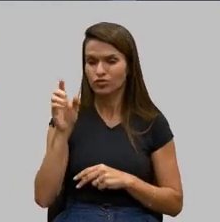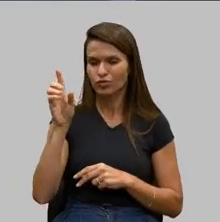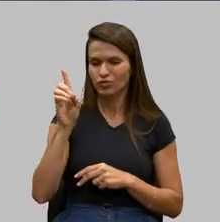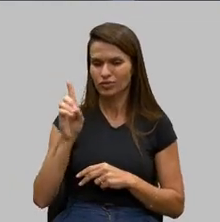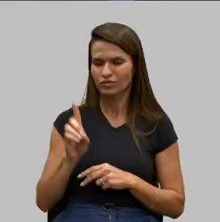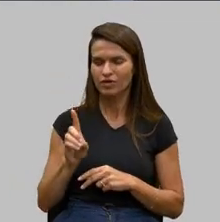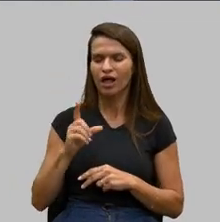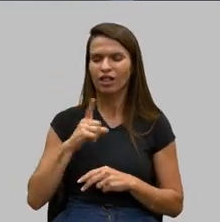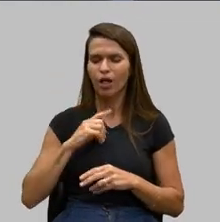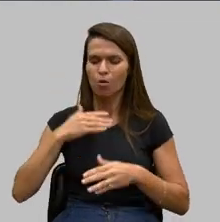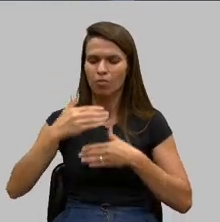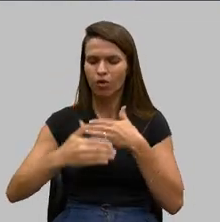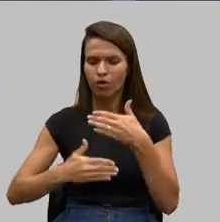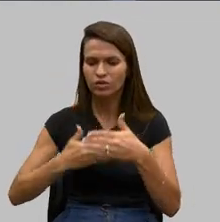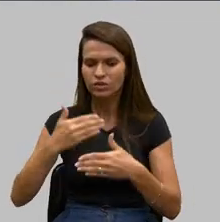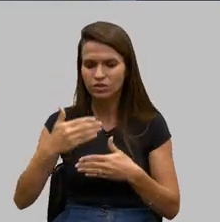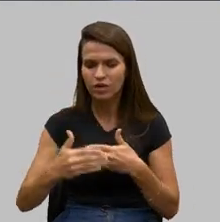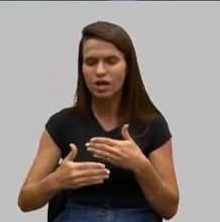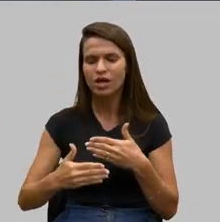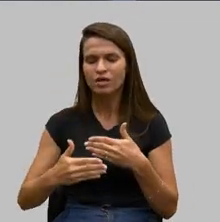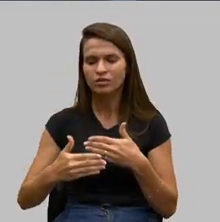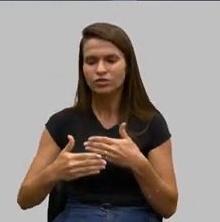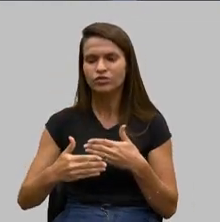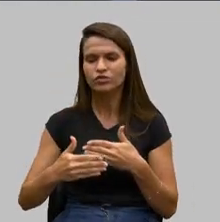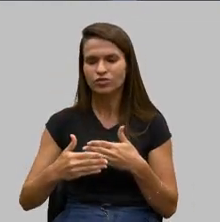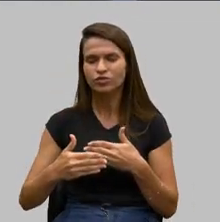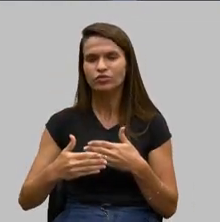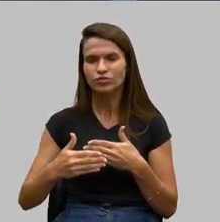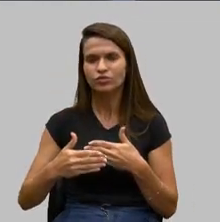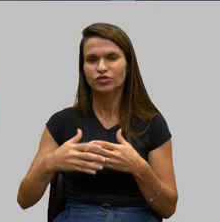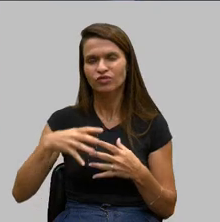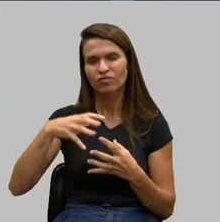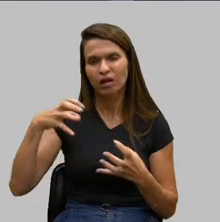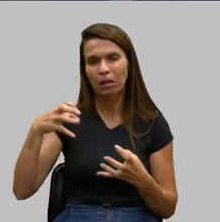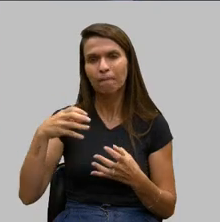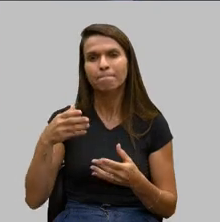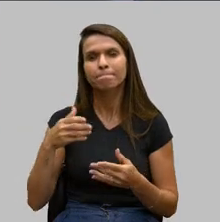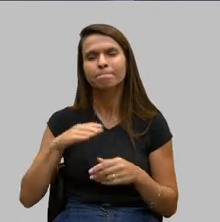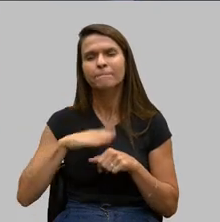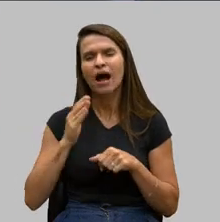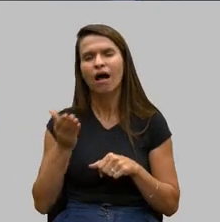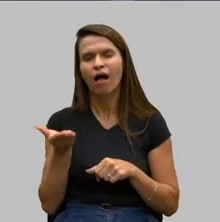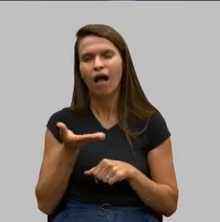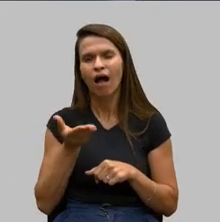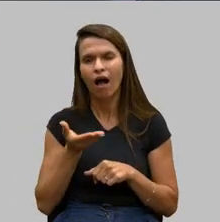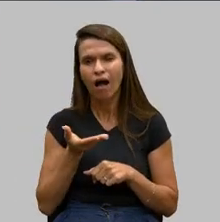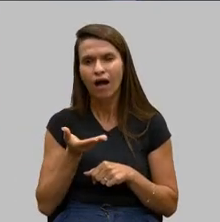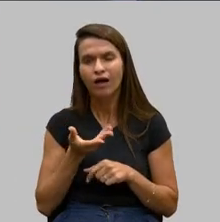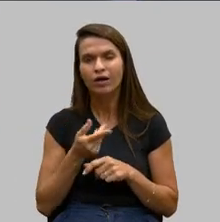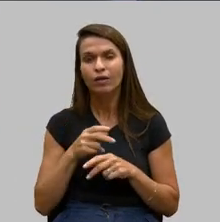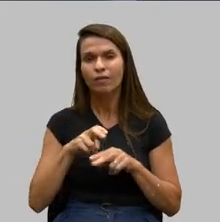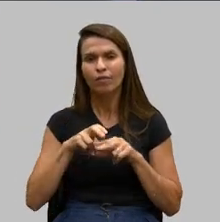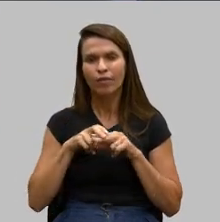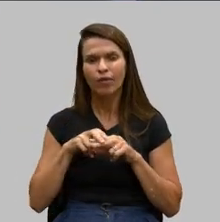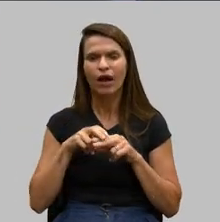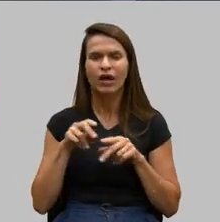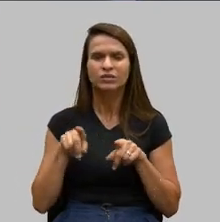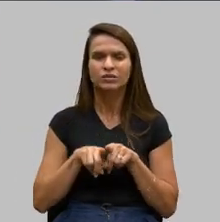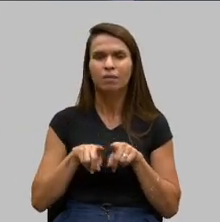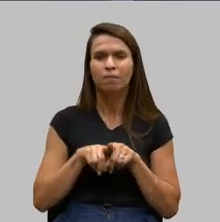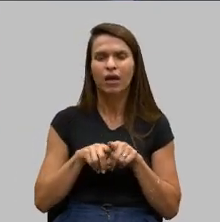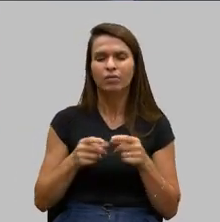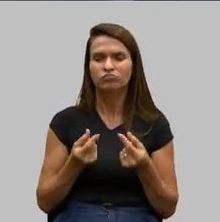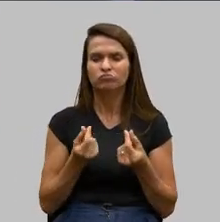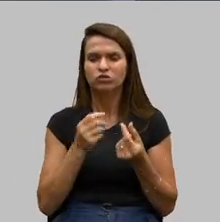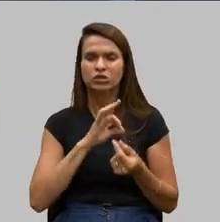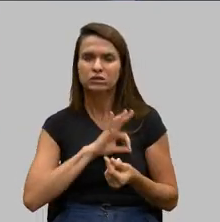processo de envelhecimento eh mais acelerado mais adiantado até mesmo em razão das condições sociais condições